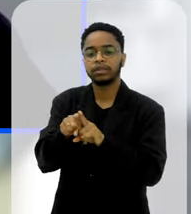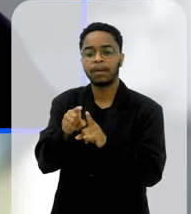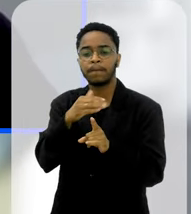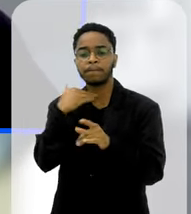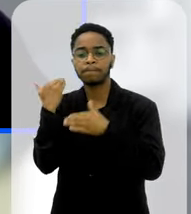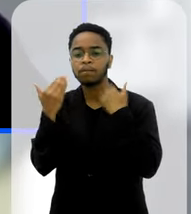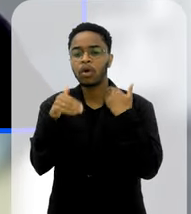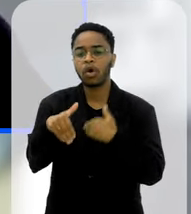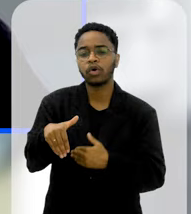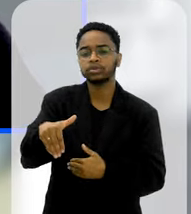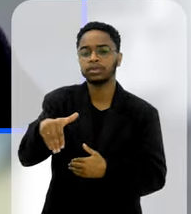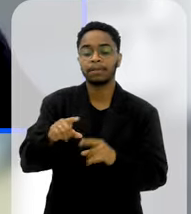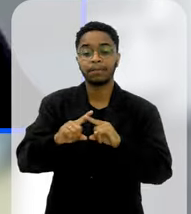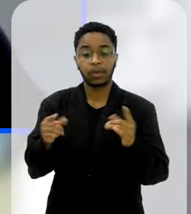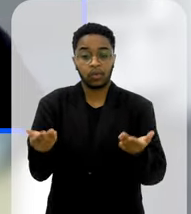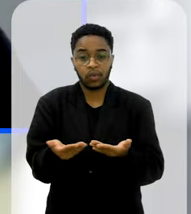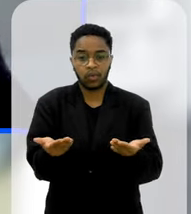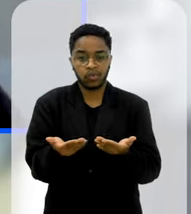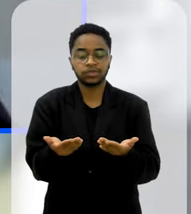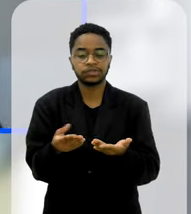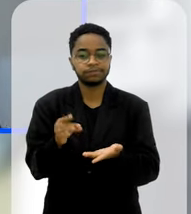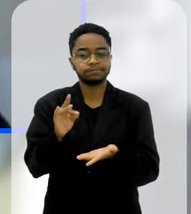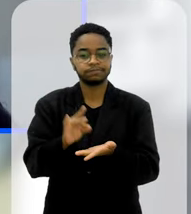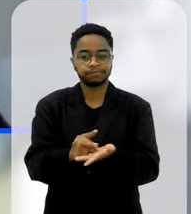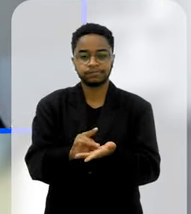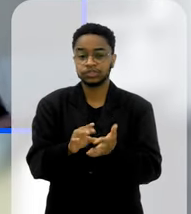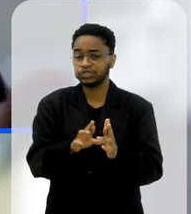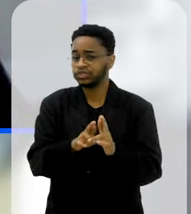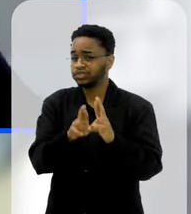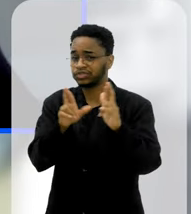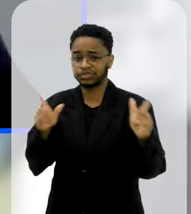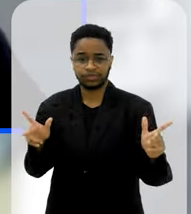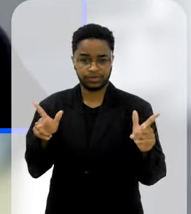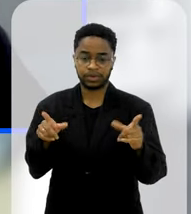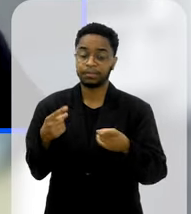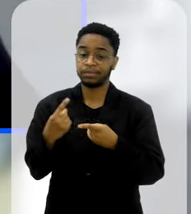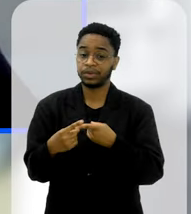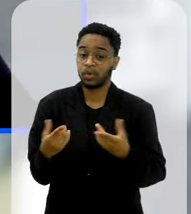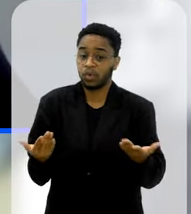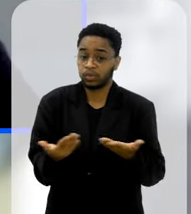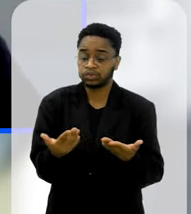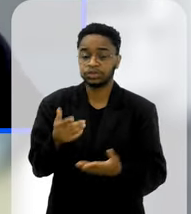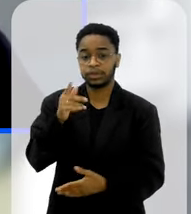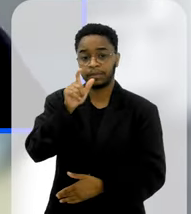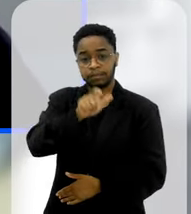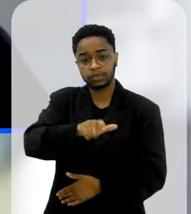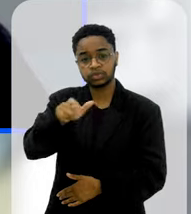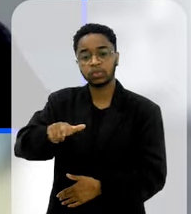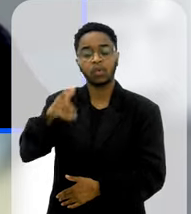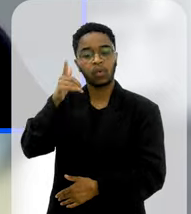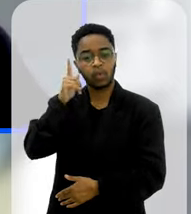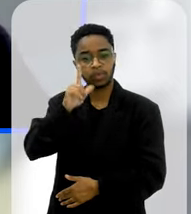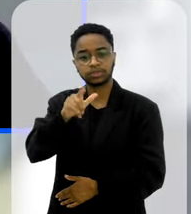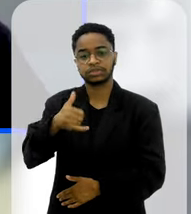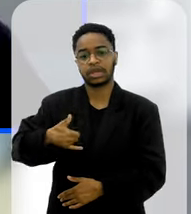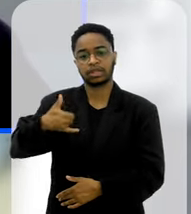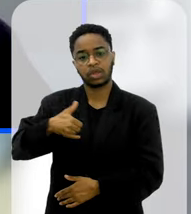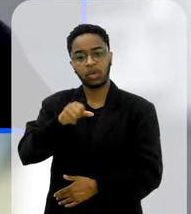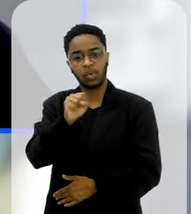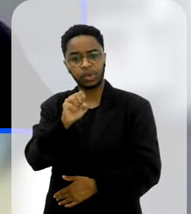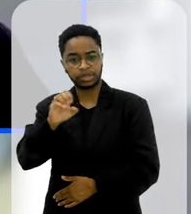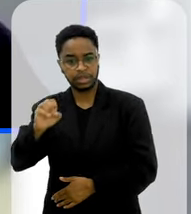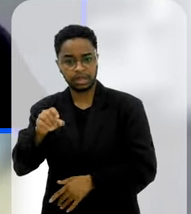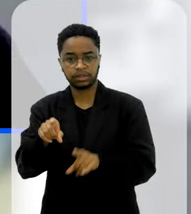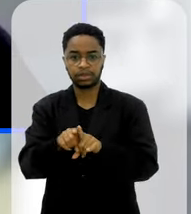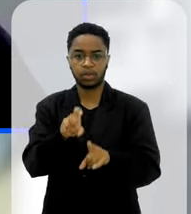velhice e de uma morte próxima, que hoje em dia é absolutamente distinto. As pessoas conseguem, né, chegar